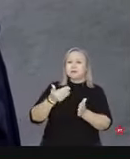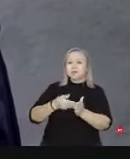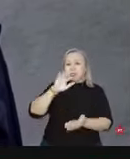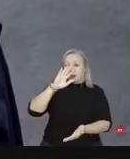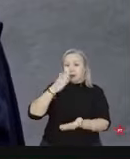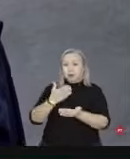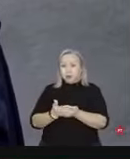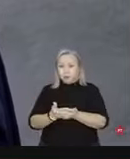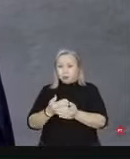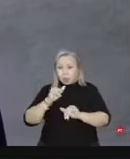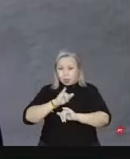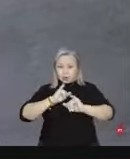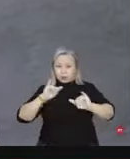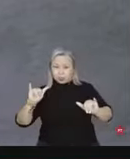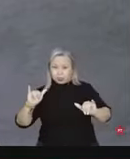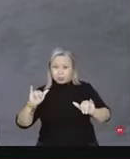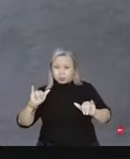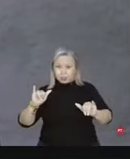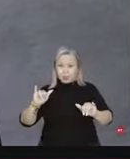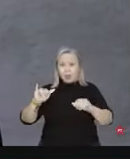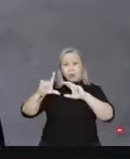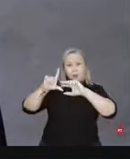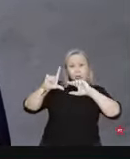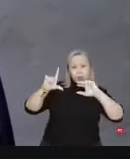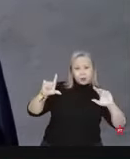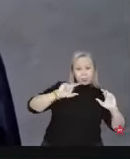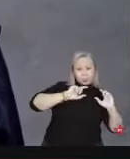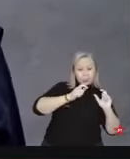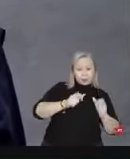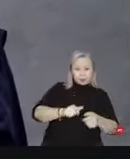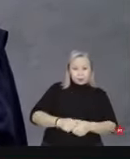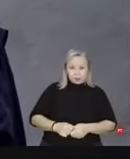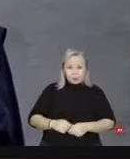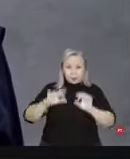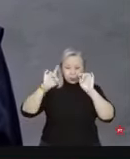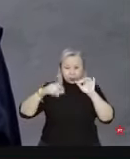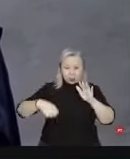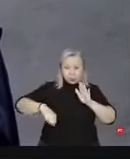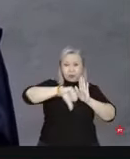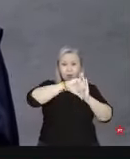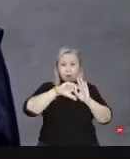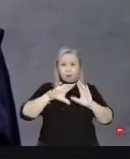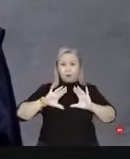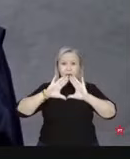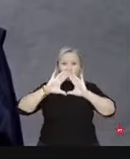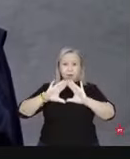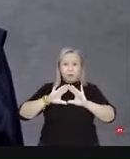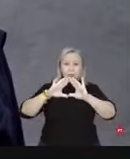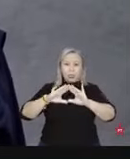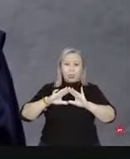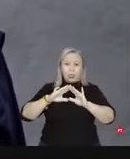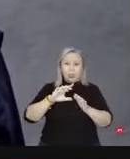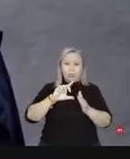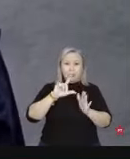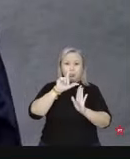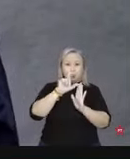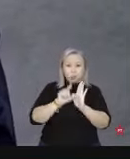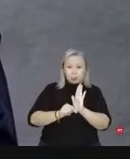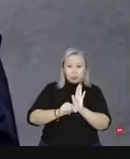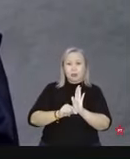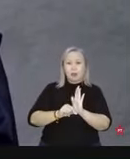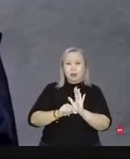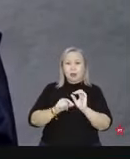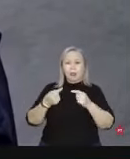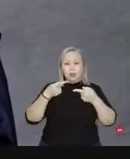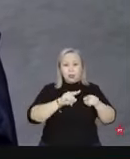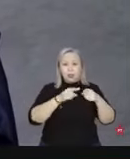tradicional. Os extremistas, criminosos, as milícias digitais, passaram a atacar a